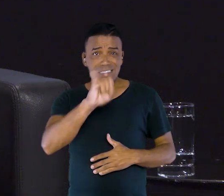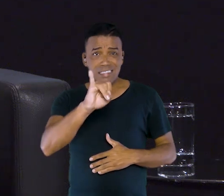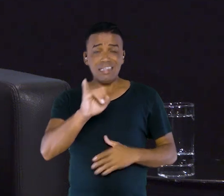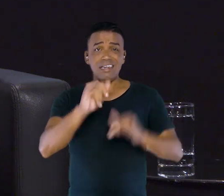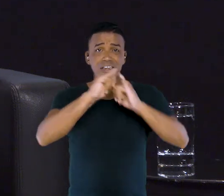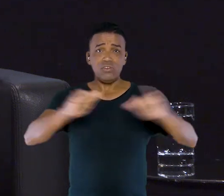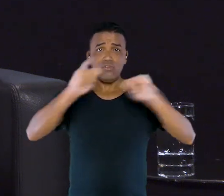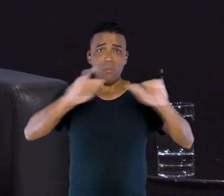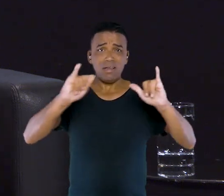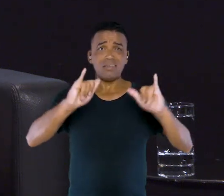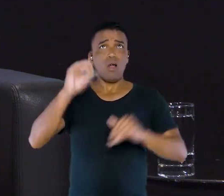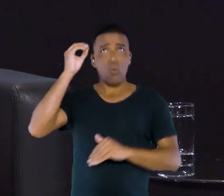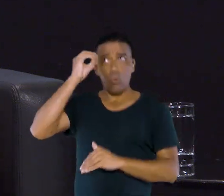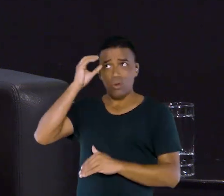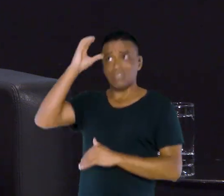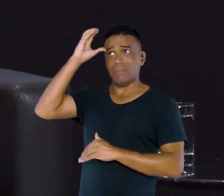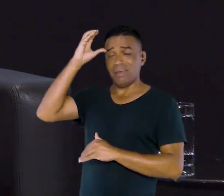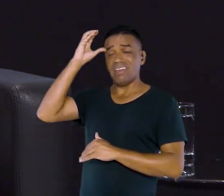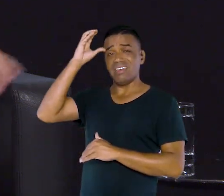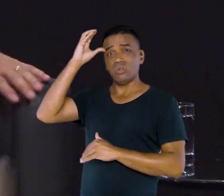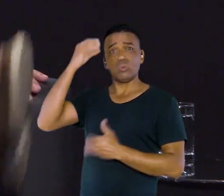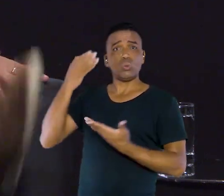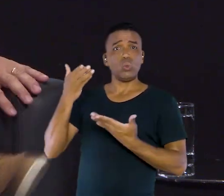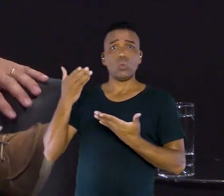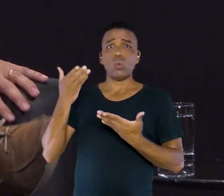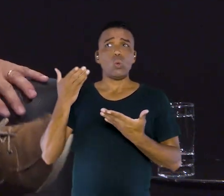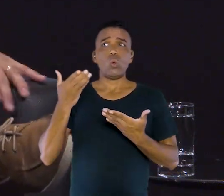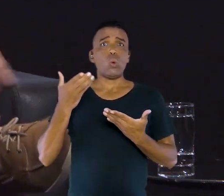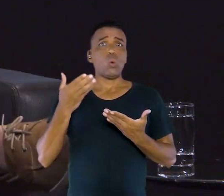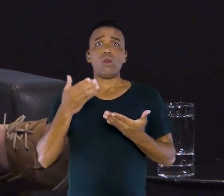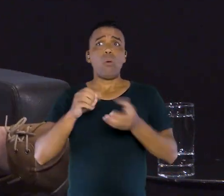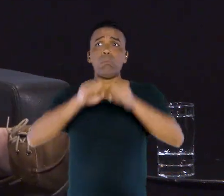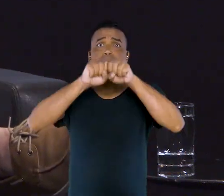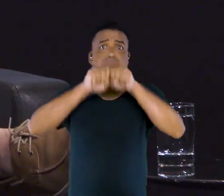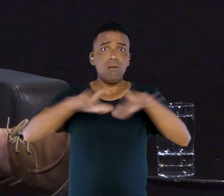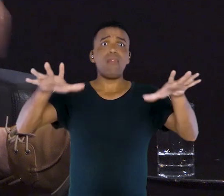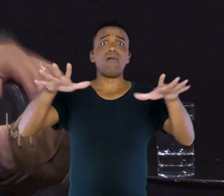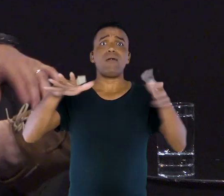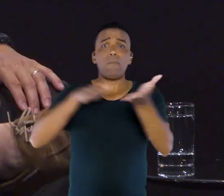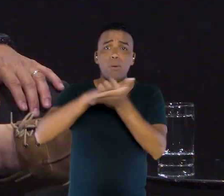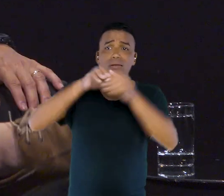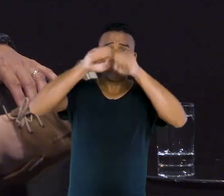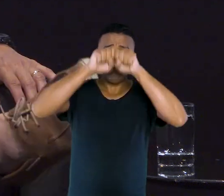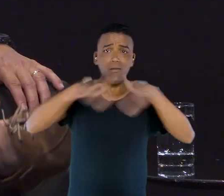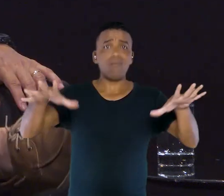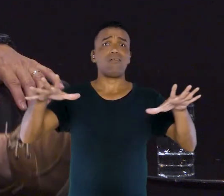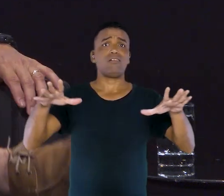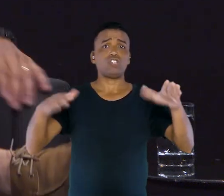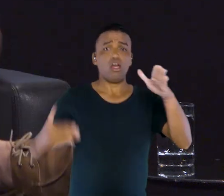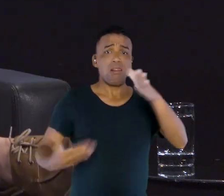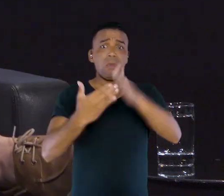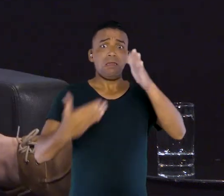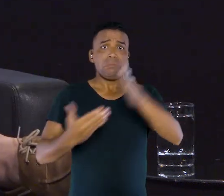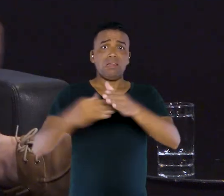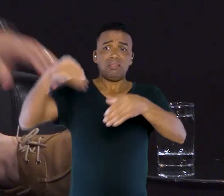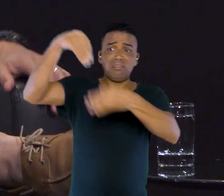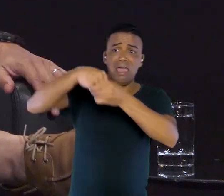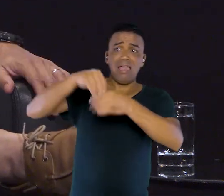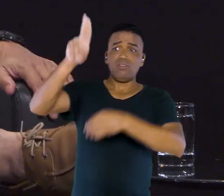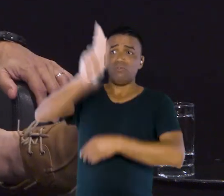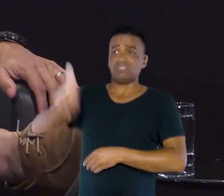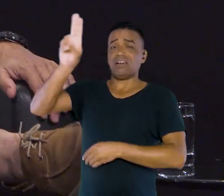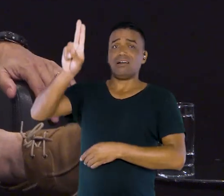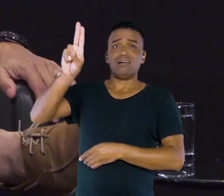de informação, esse conhecimento, se eu posso usar essa expressão, ele não, de fato não saísse dos limites da academia e conseguisse estabelecer